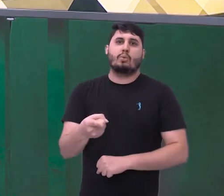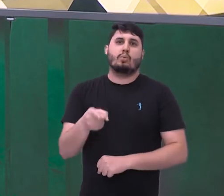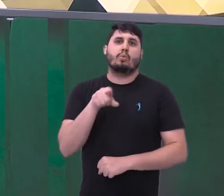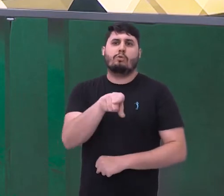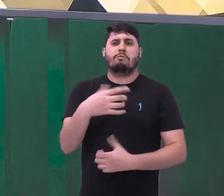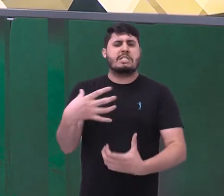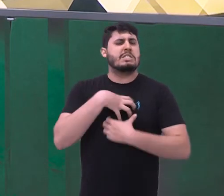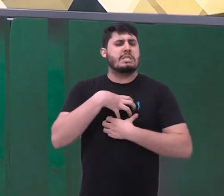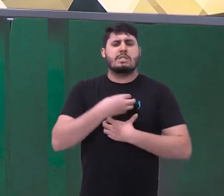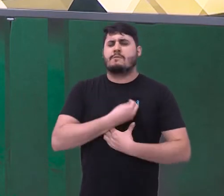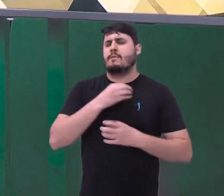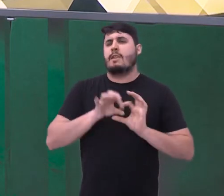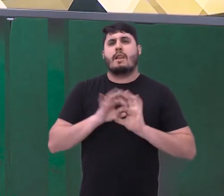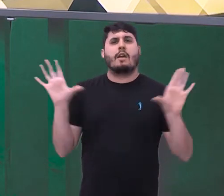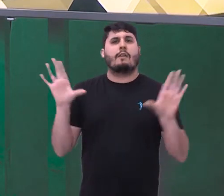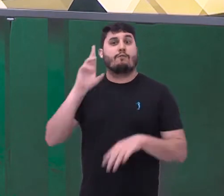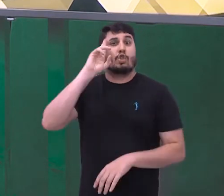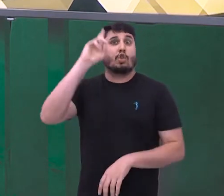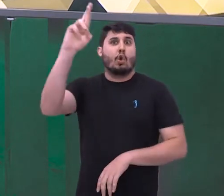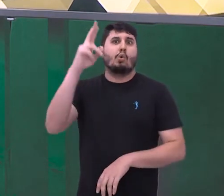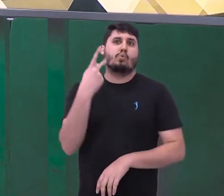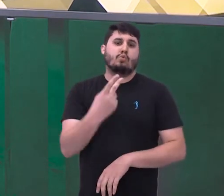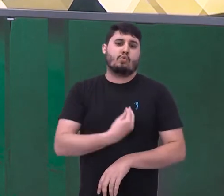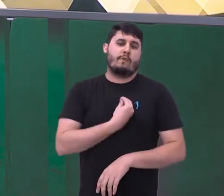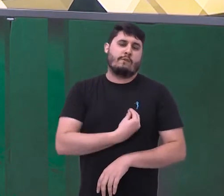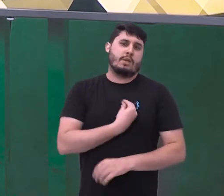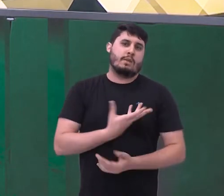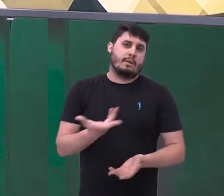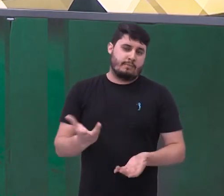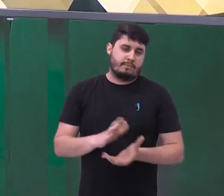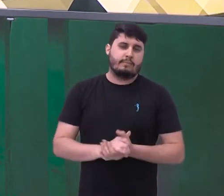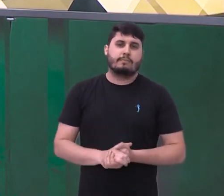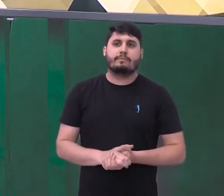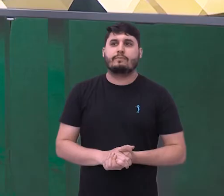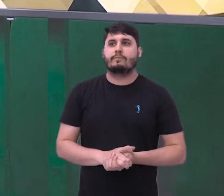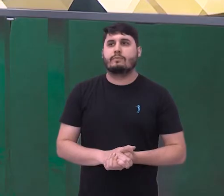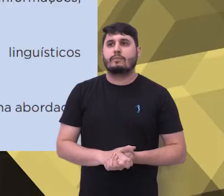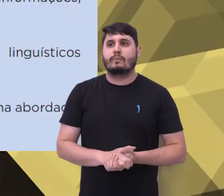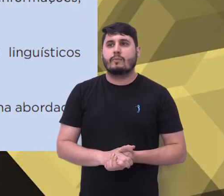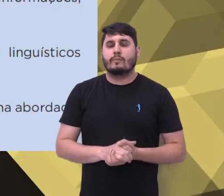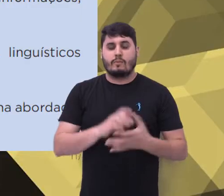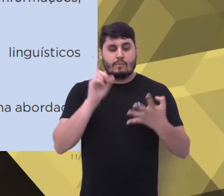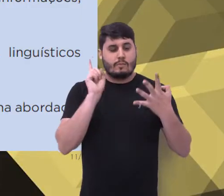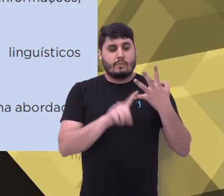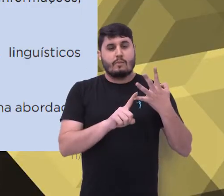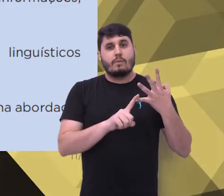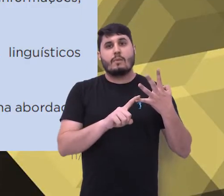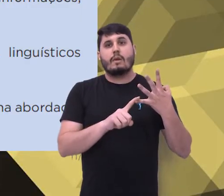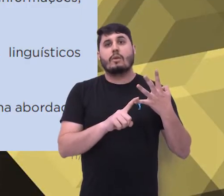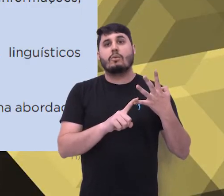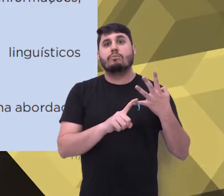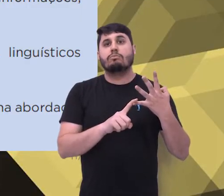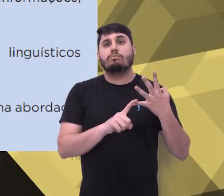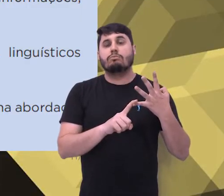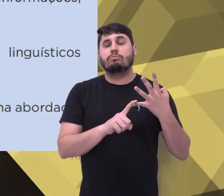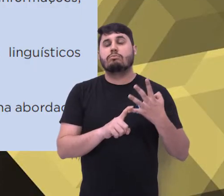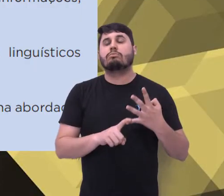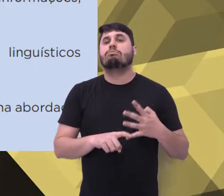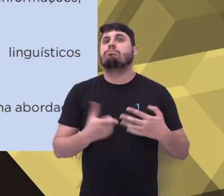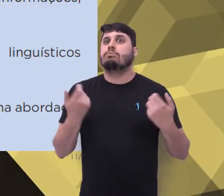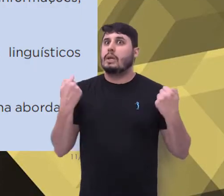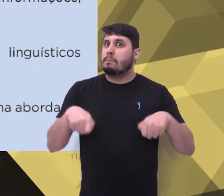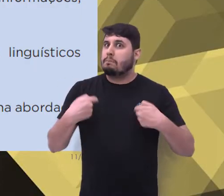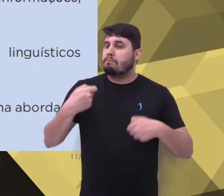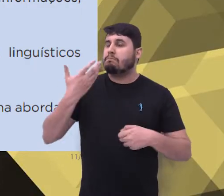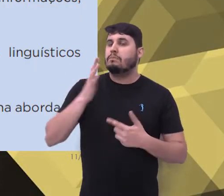um sujeito liberto. Dono do seu ser. A competência 4. Demonstrar o